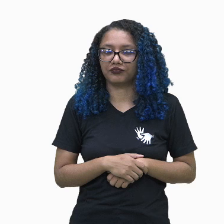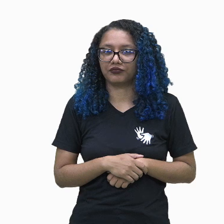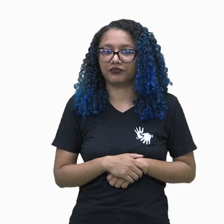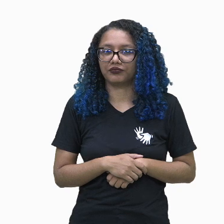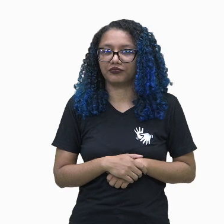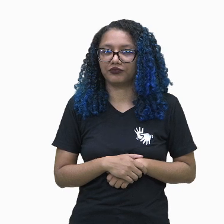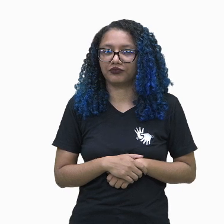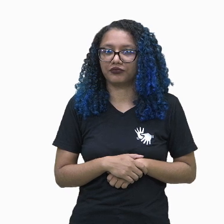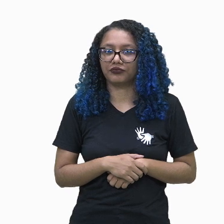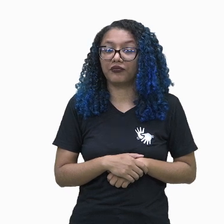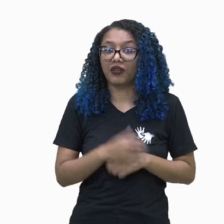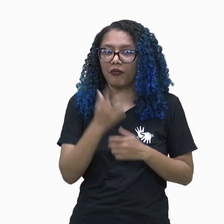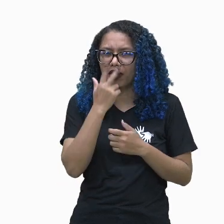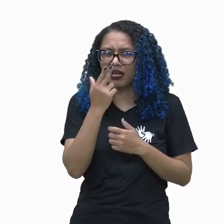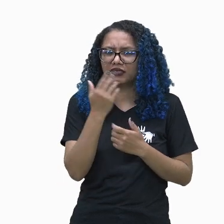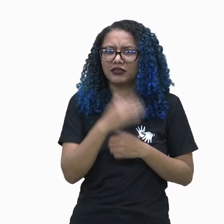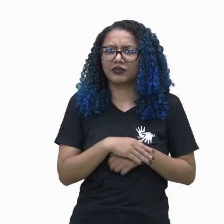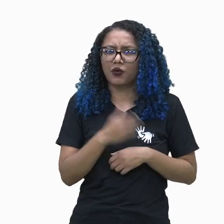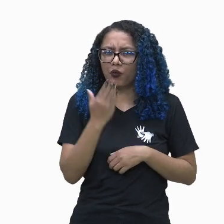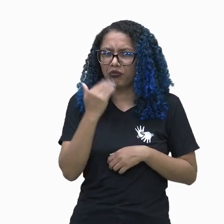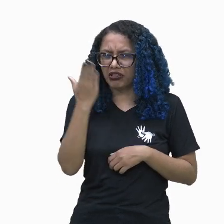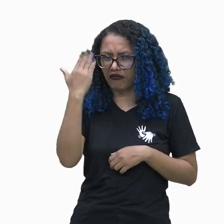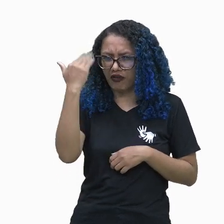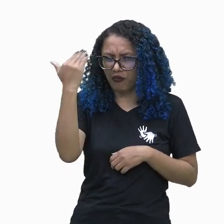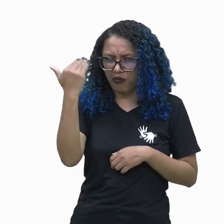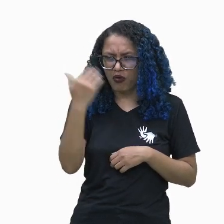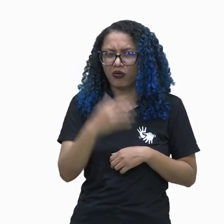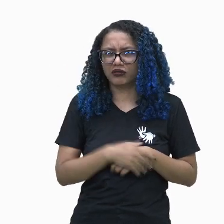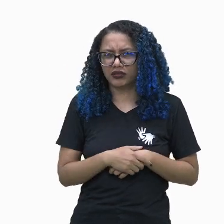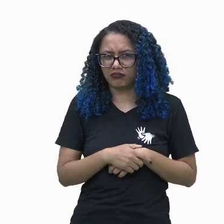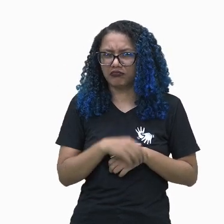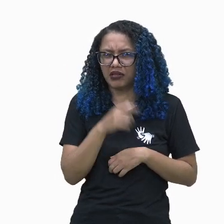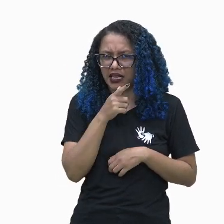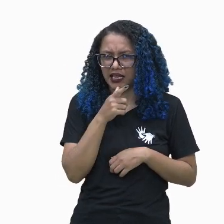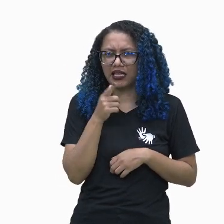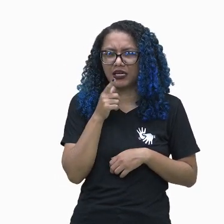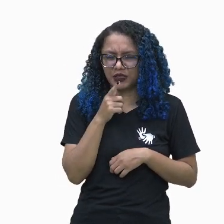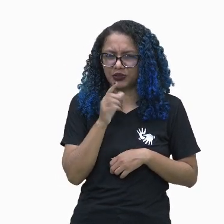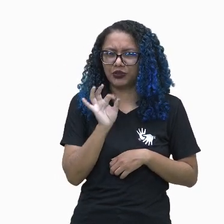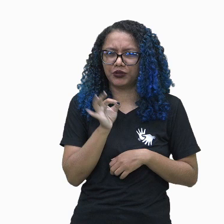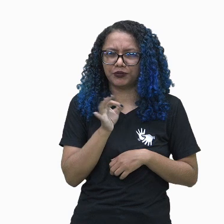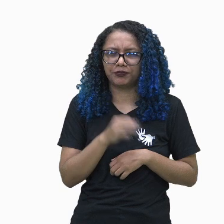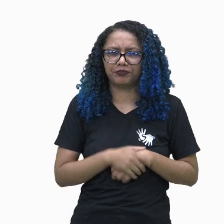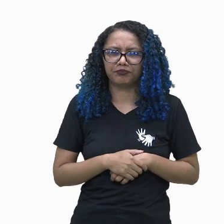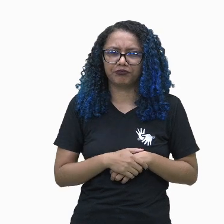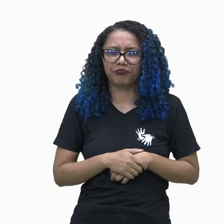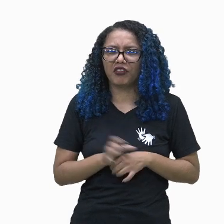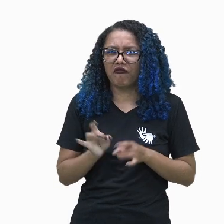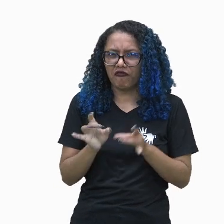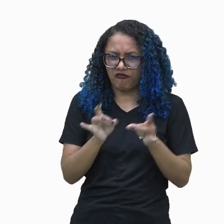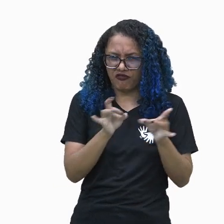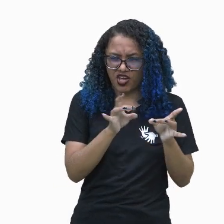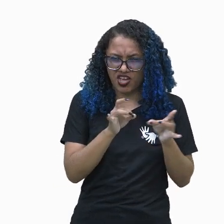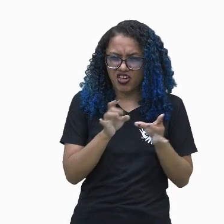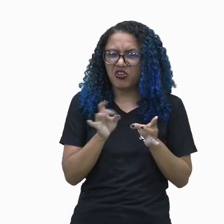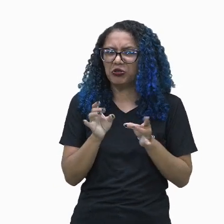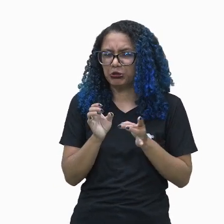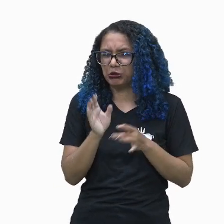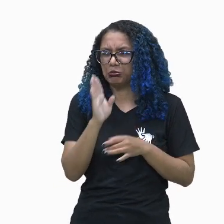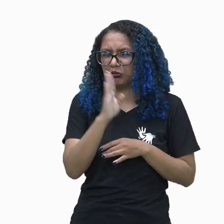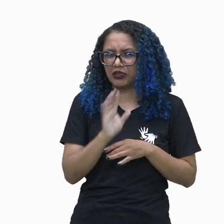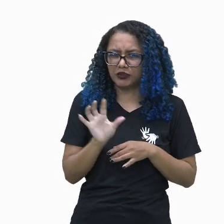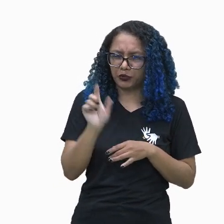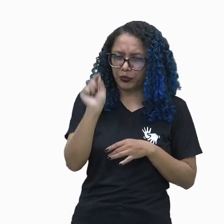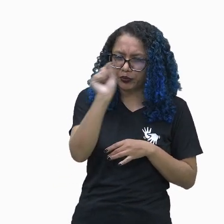uma comida muito popular, um fast food, que é bastante vendido aí pelo Brasil afora, né?